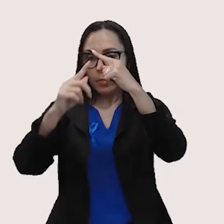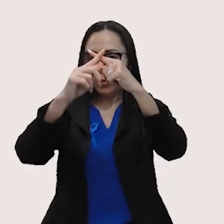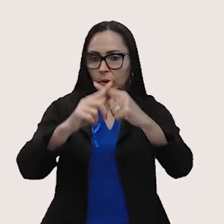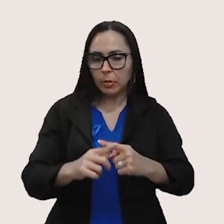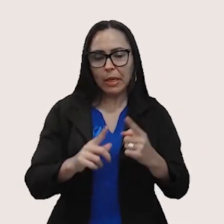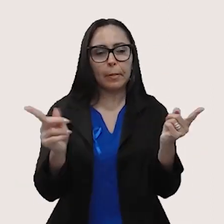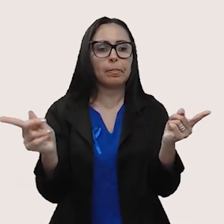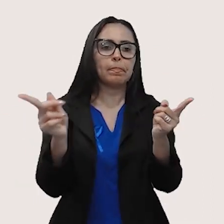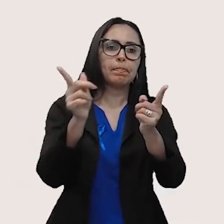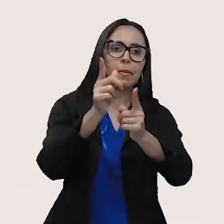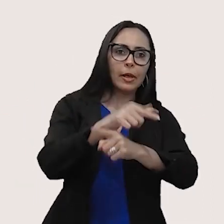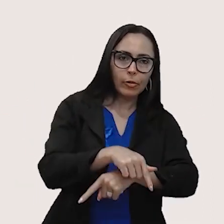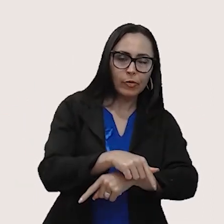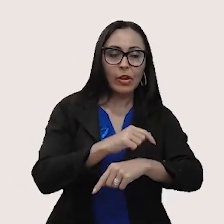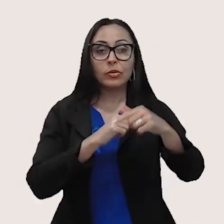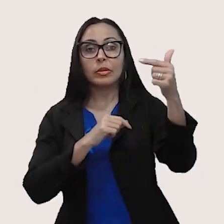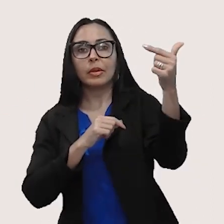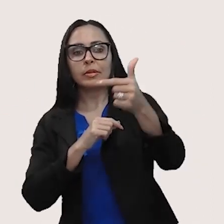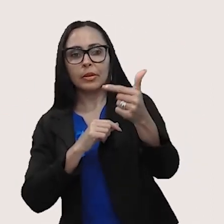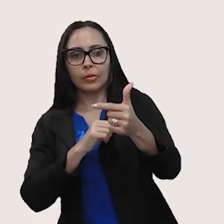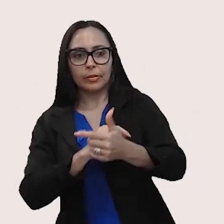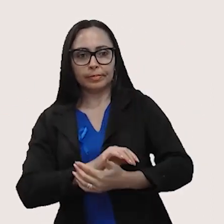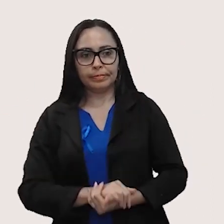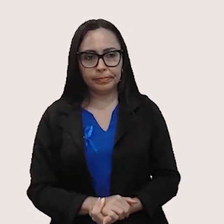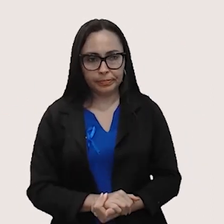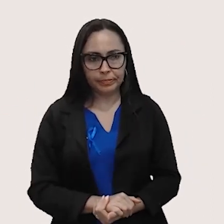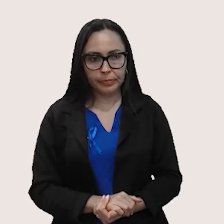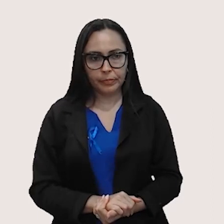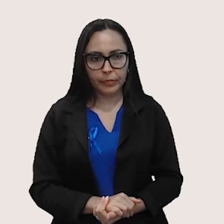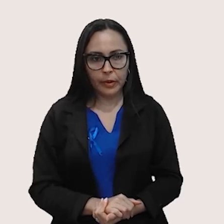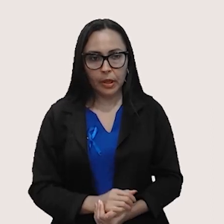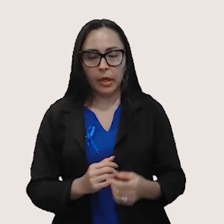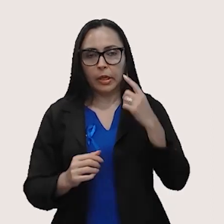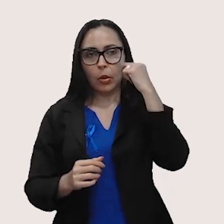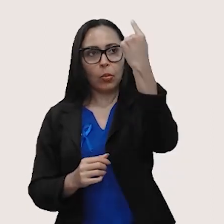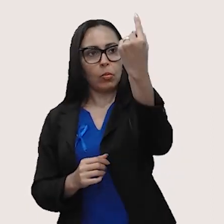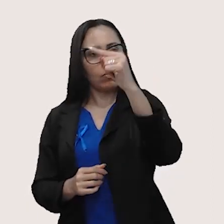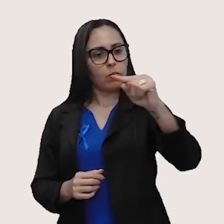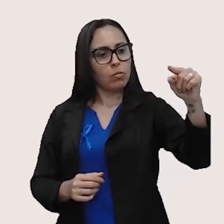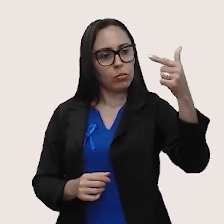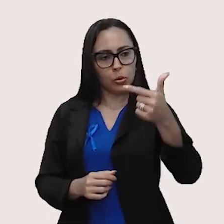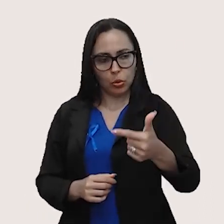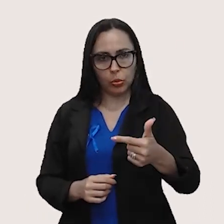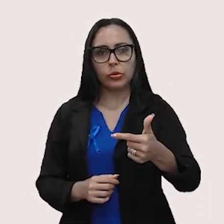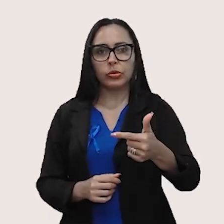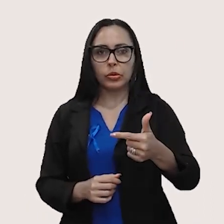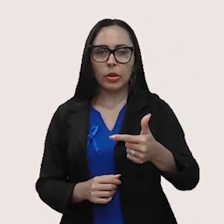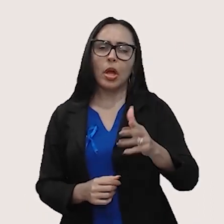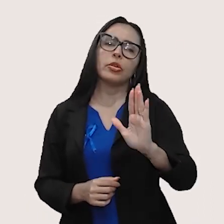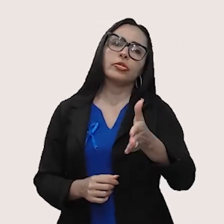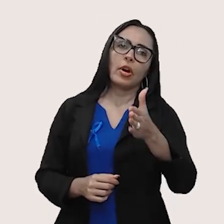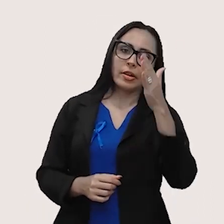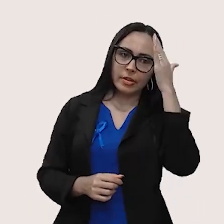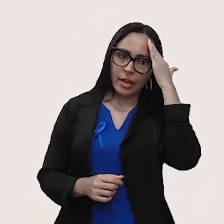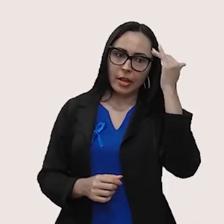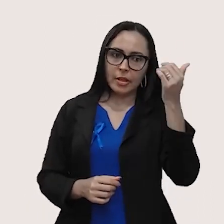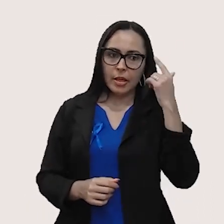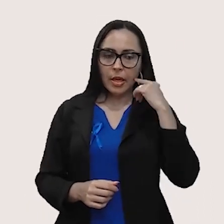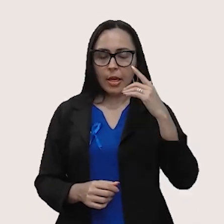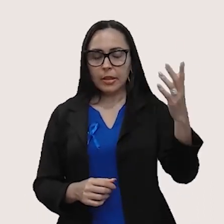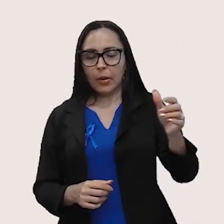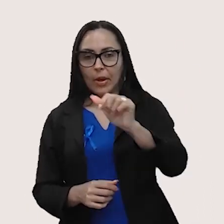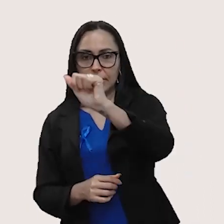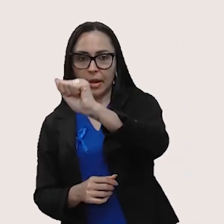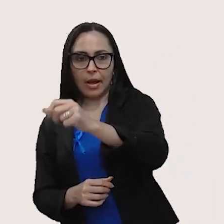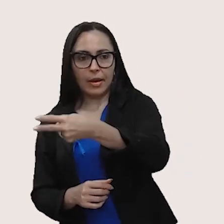da segunda. Multiplicar pelo inverso da segunda, já sei. Então essa área, professor, é dada assim,